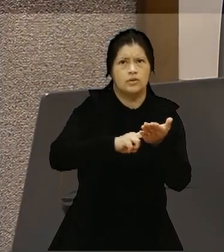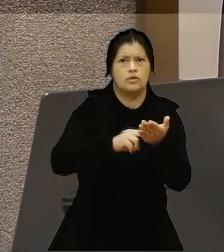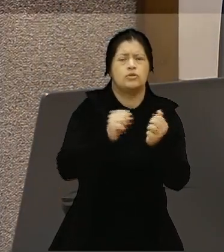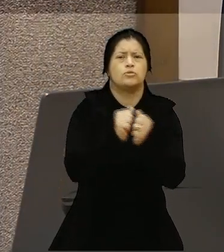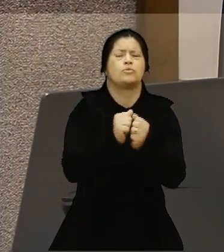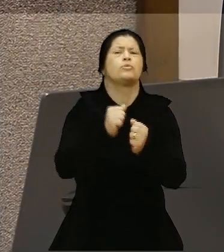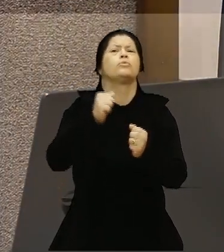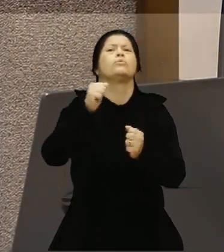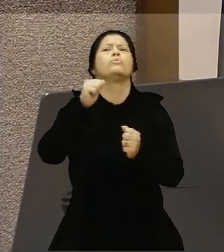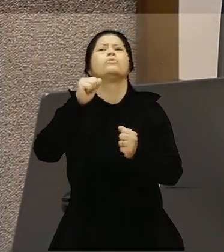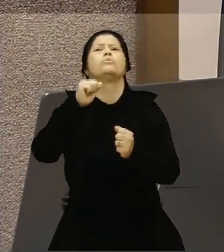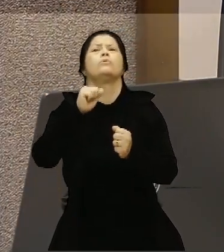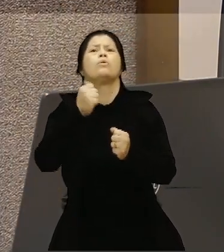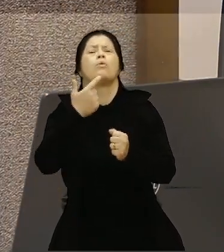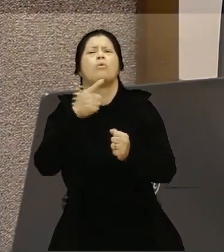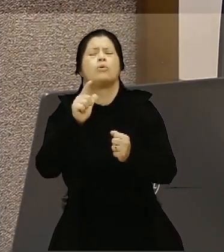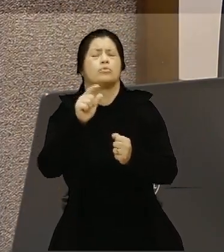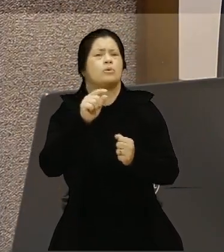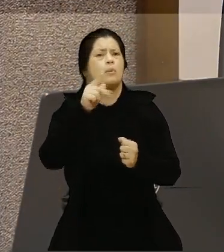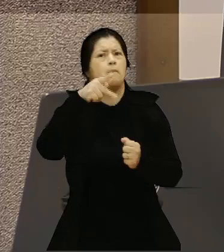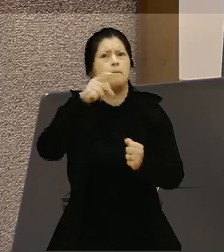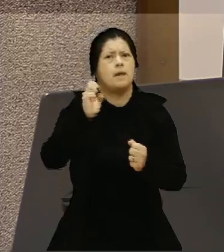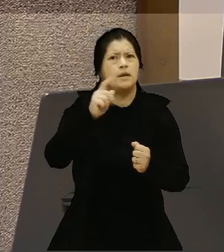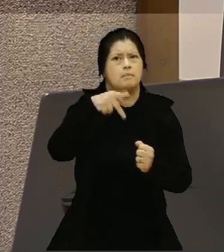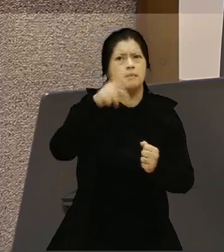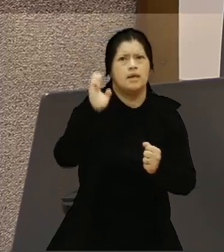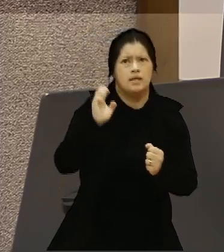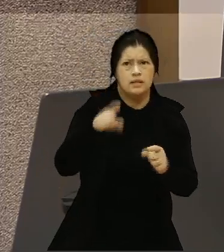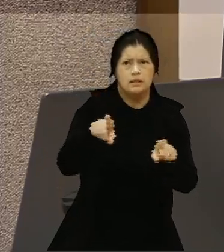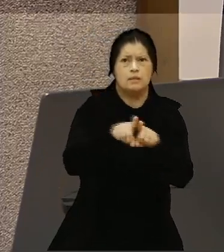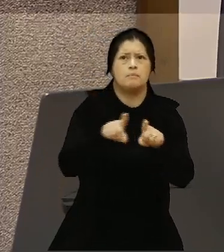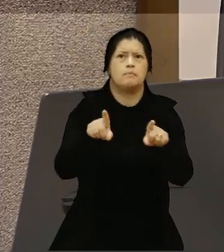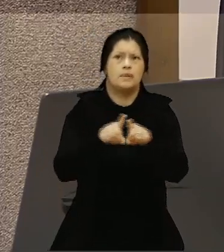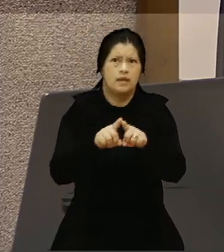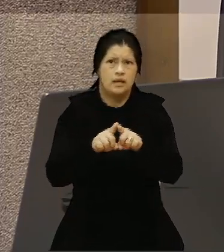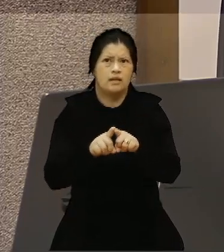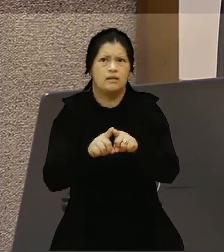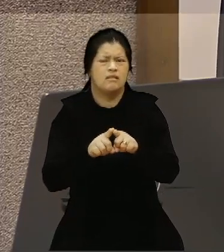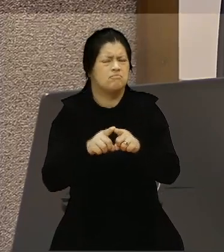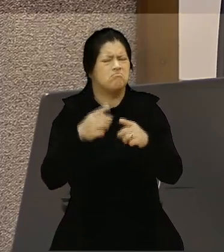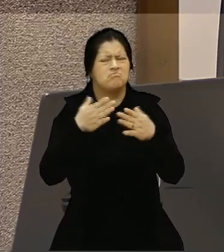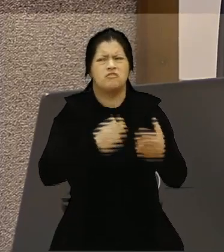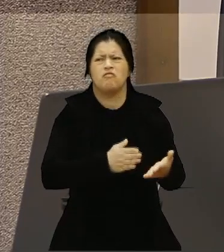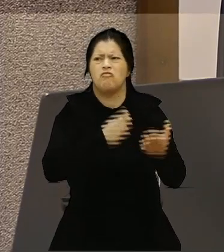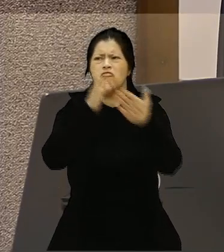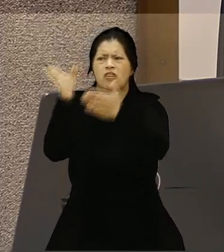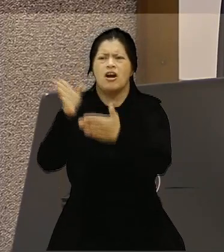Búrigo, talvez com a presença do Pepe, tá? E levarmos aqui uns 20 vereadores lá.